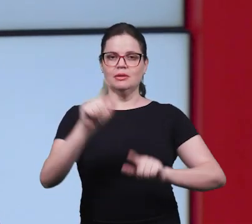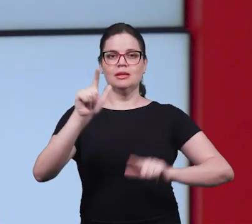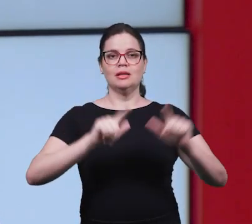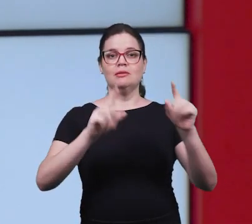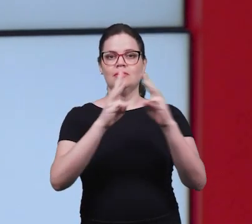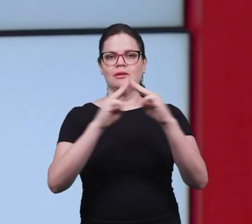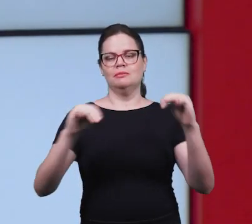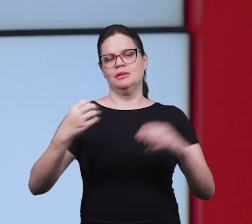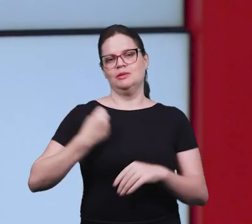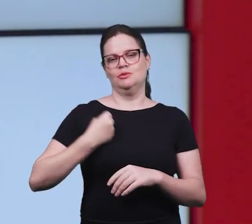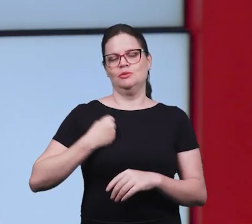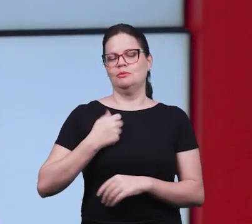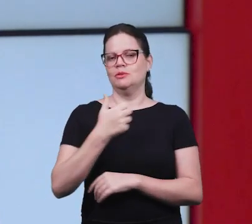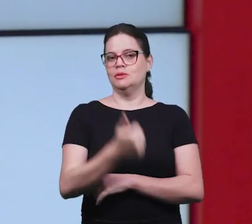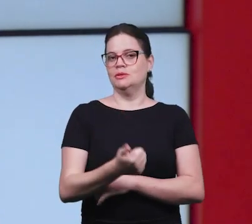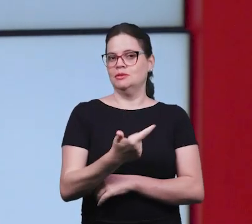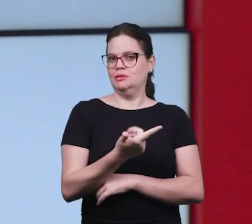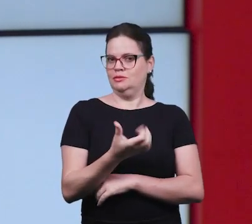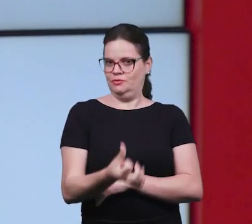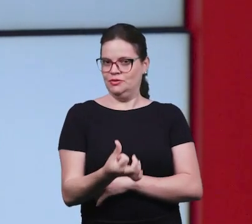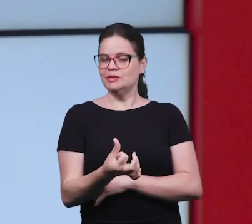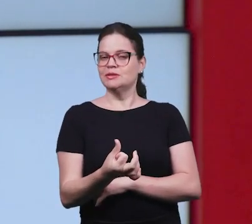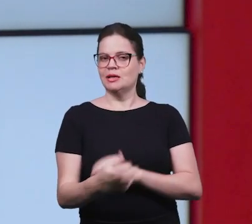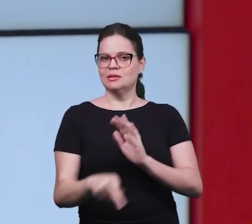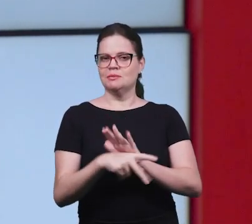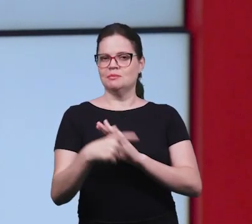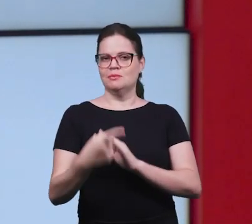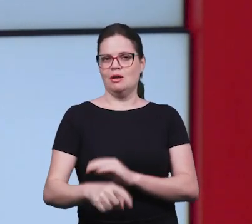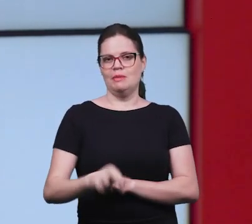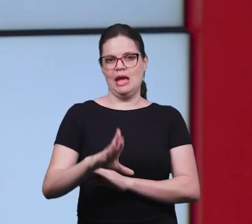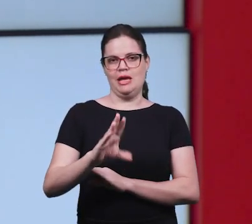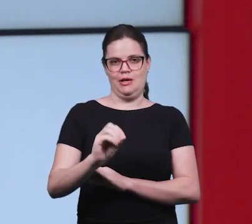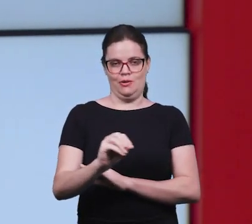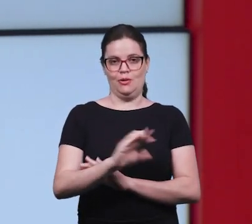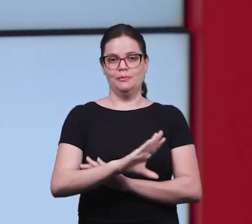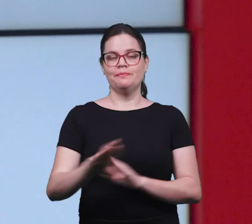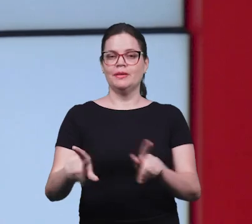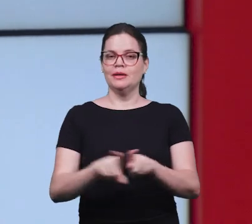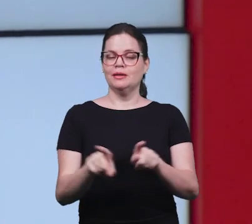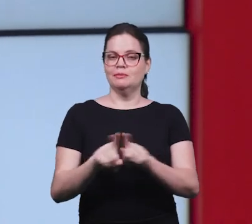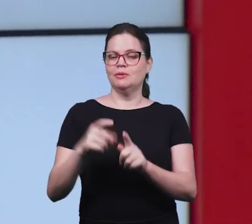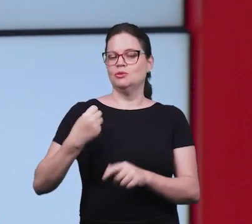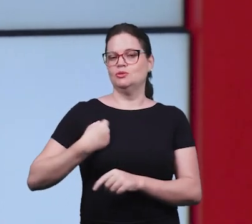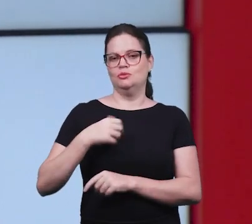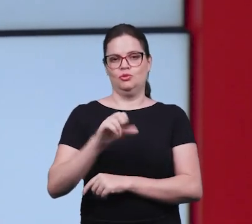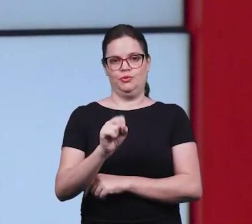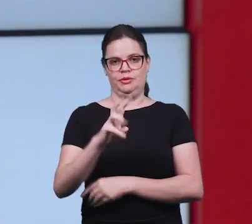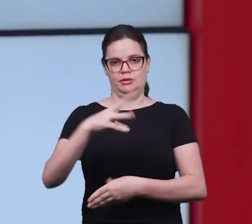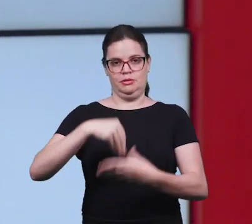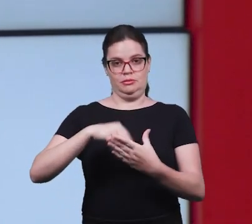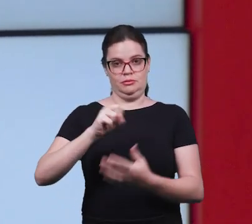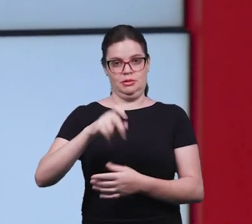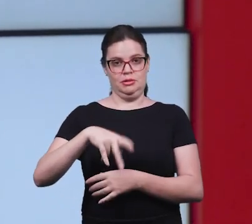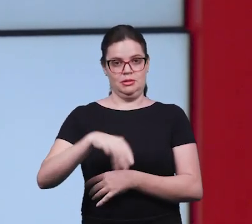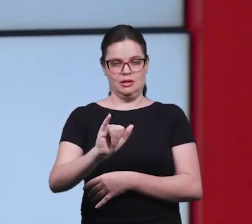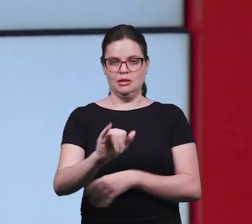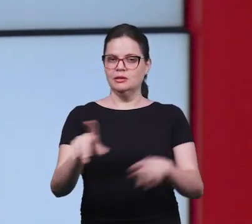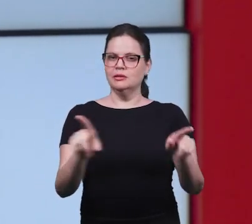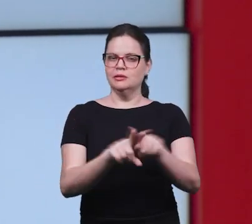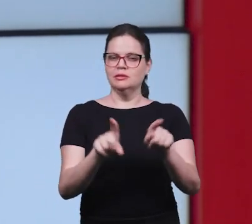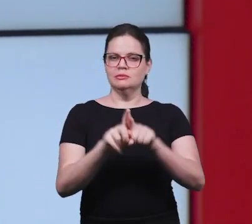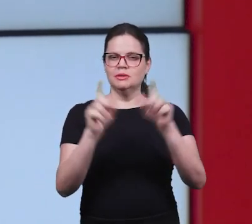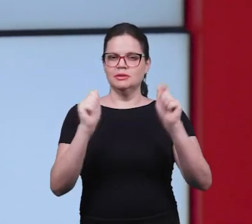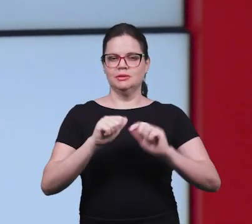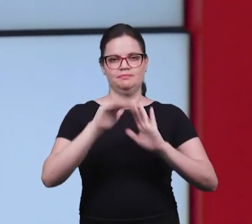canal 126, para quem utiliza o sistema RO da Embratel, canal 85 da Sky Livre, mas também você pode assistir